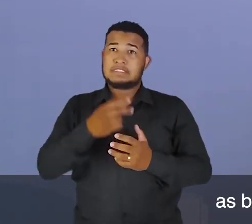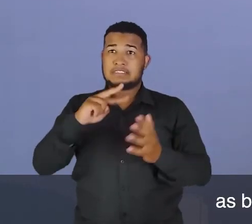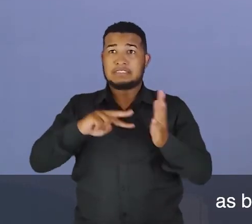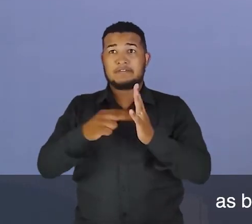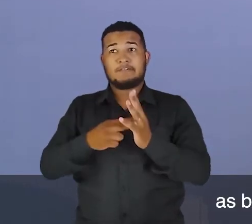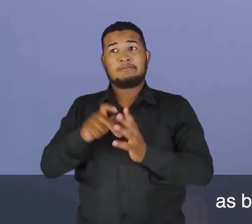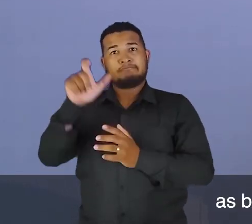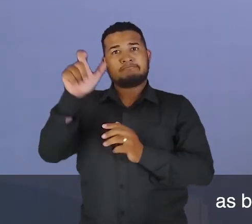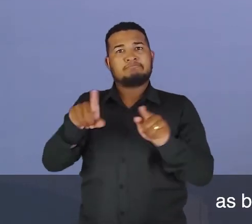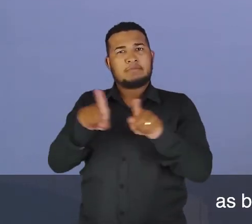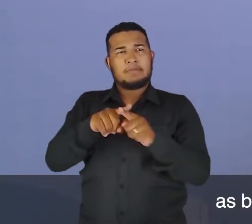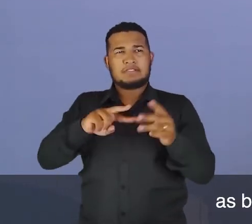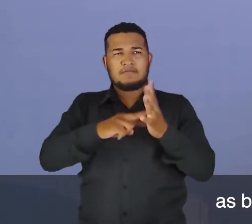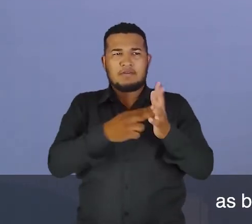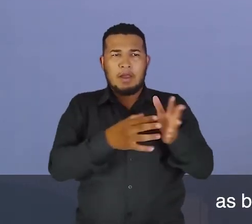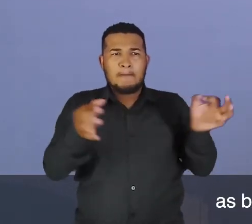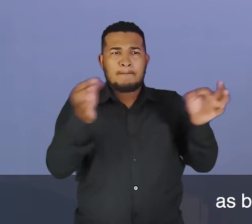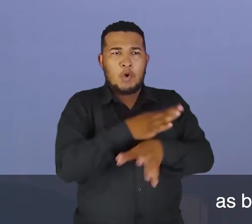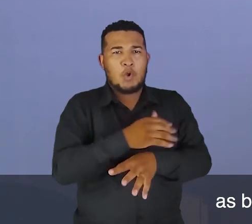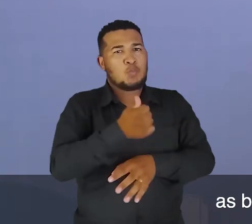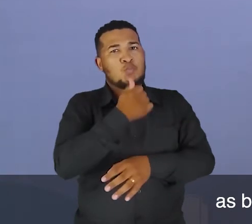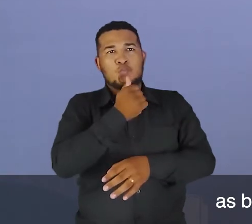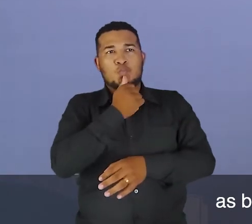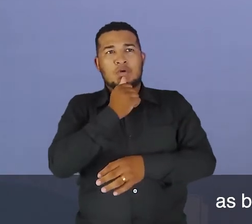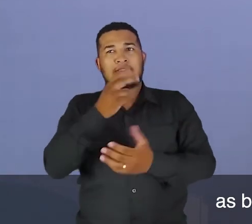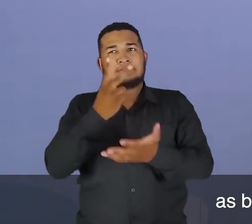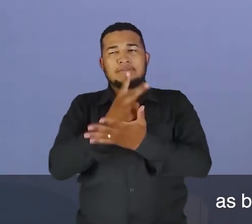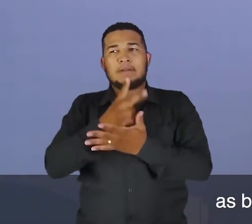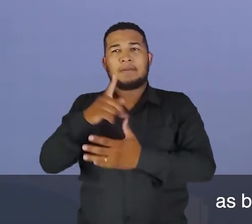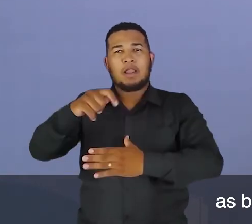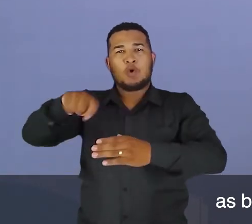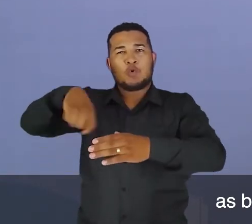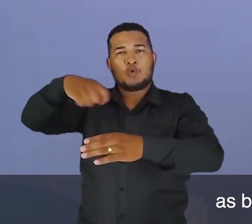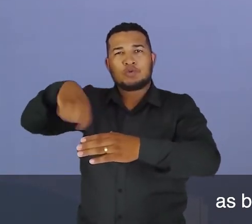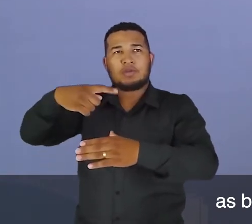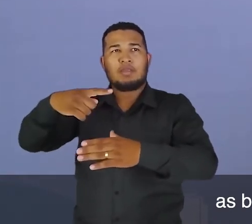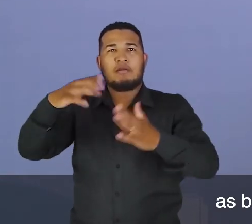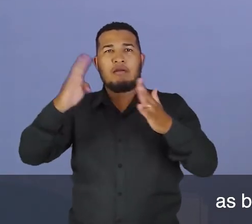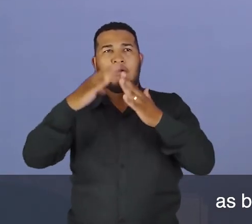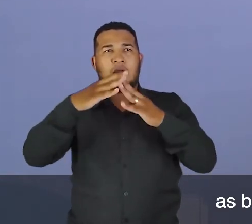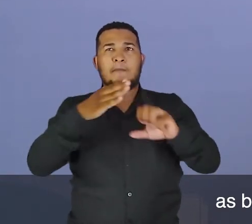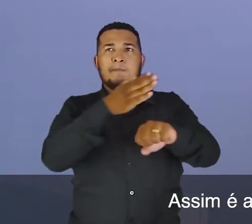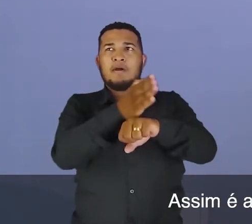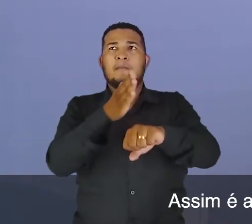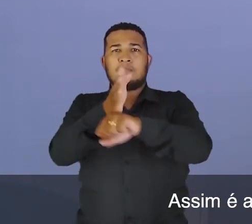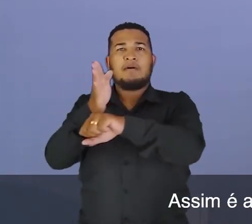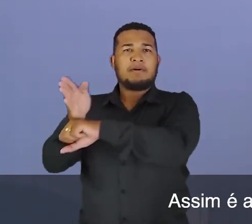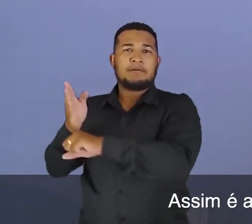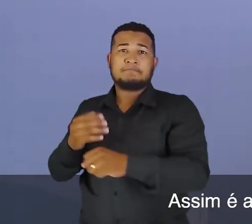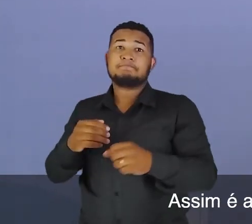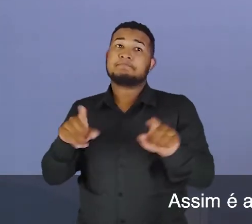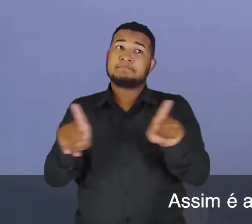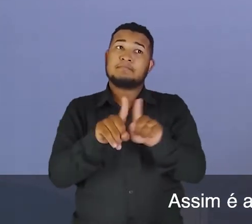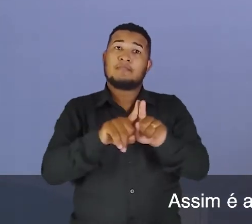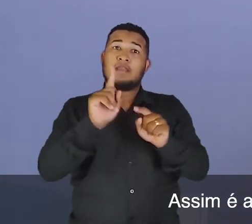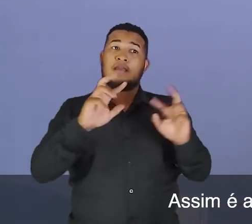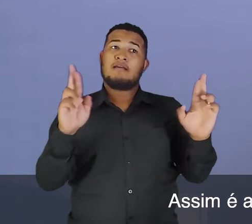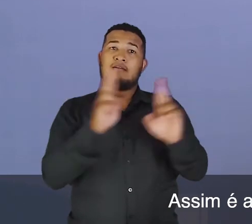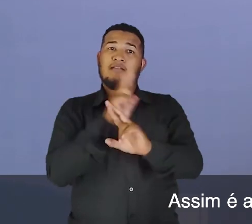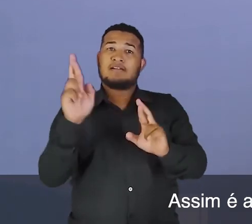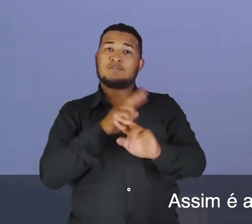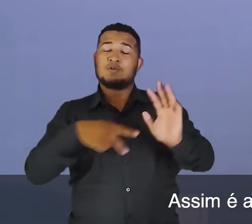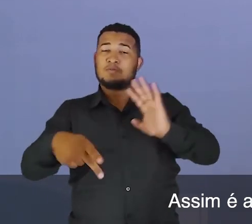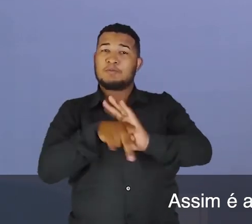acabando. As baratas que ficam na cozinha, na casa e que precisa acabar. Assim é a relação com o